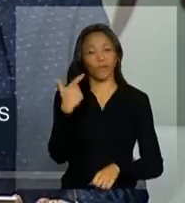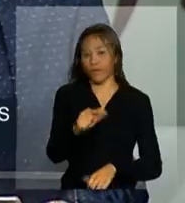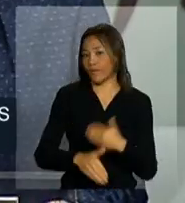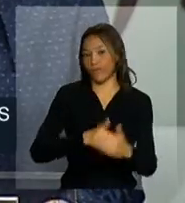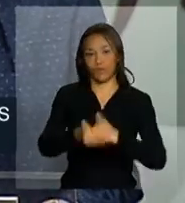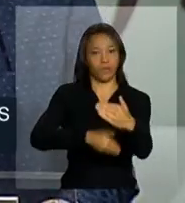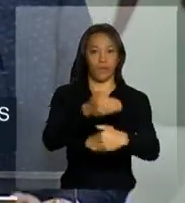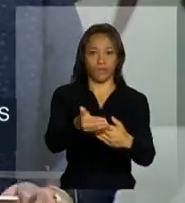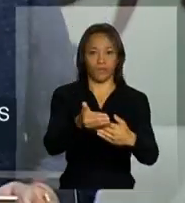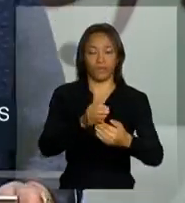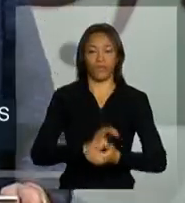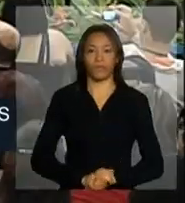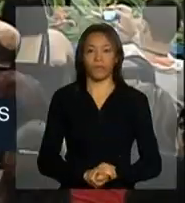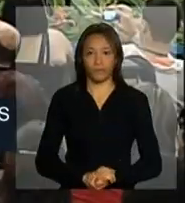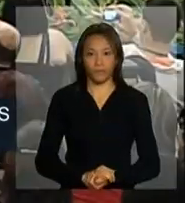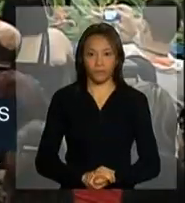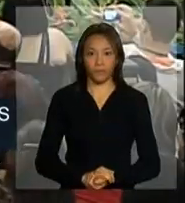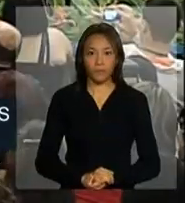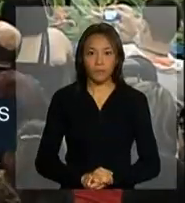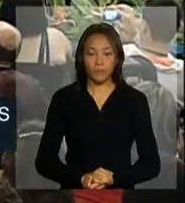desenvolvido.